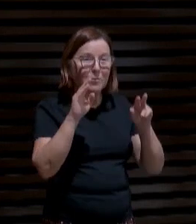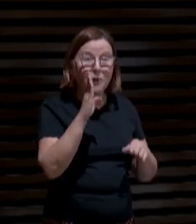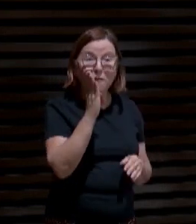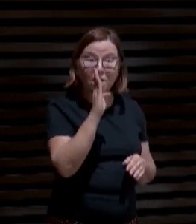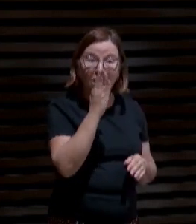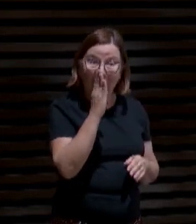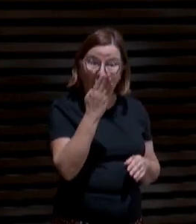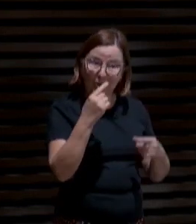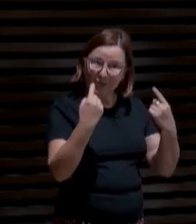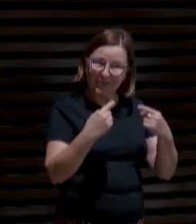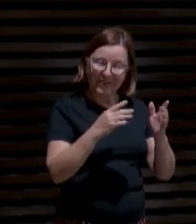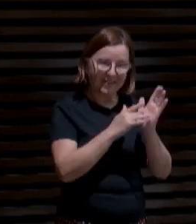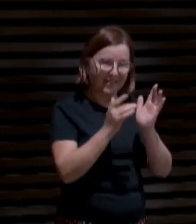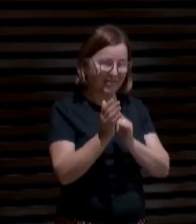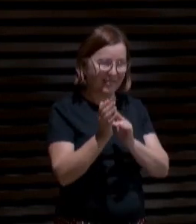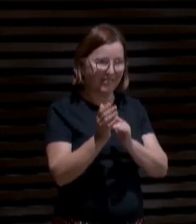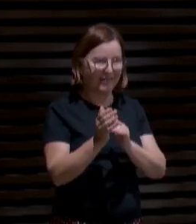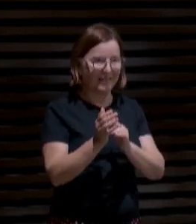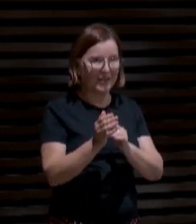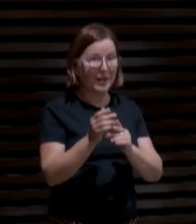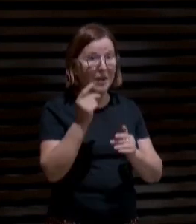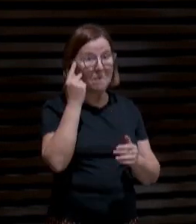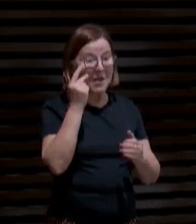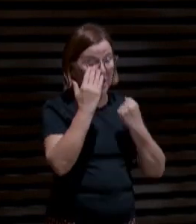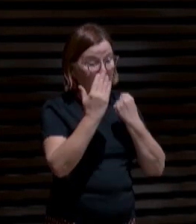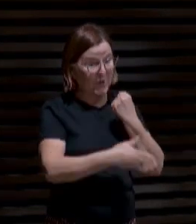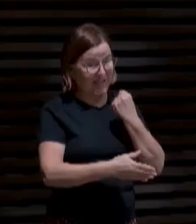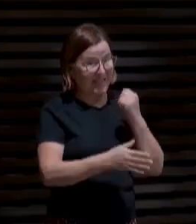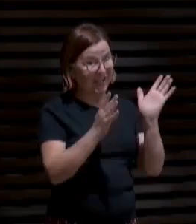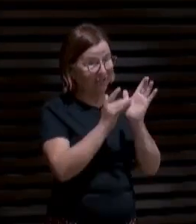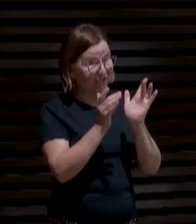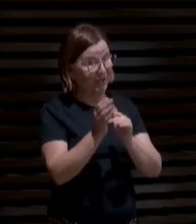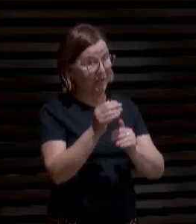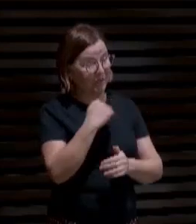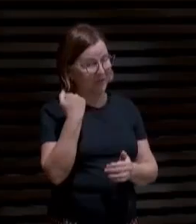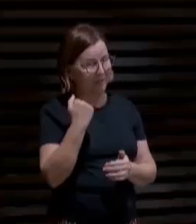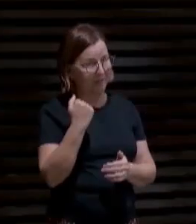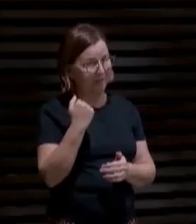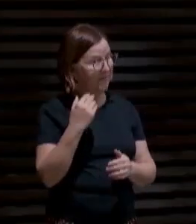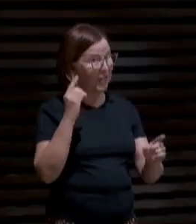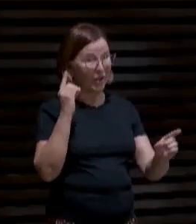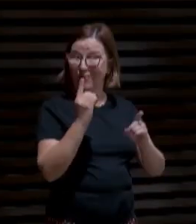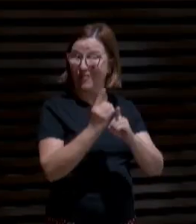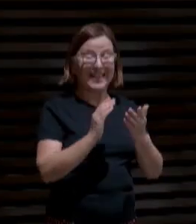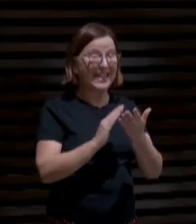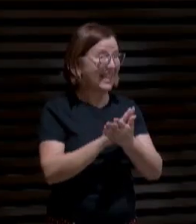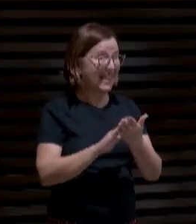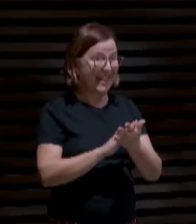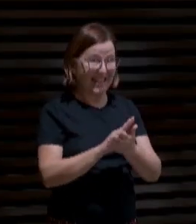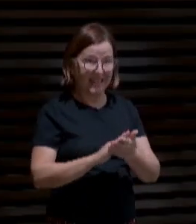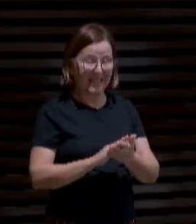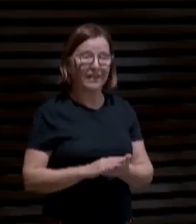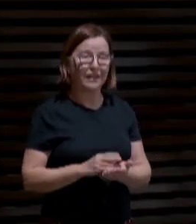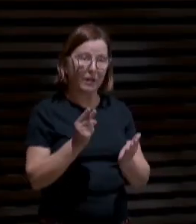contra Jesus, a fim de o condenarem à morte. E não acharam, apesar de se